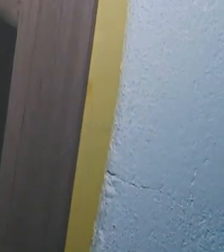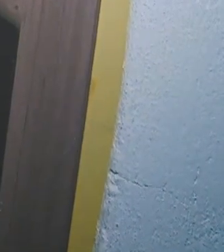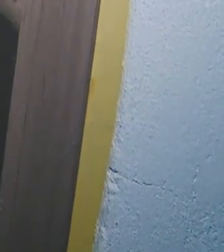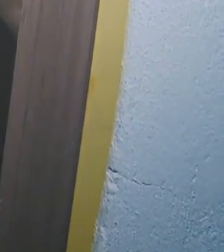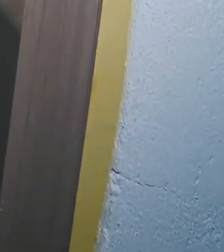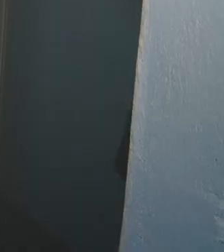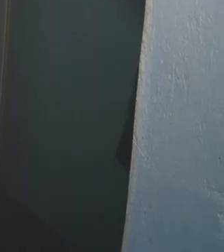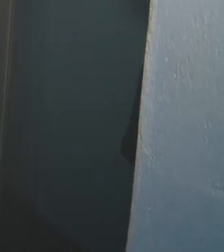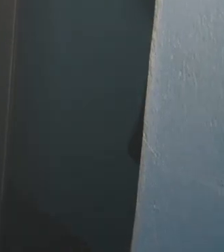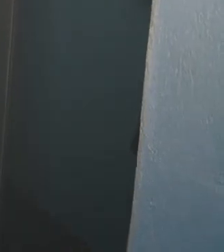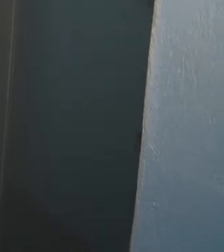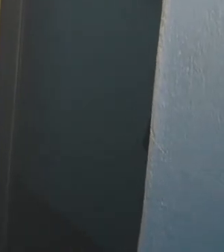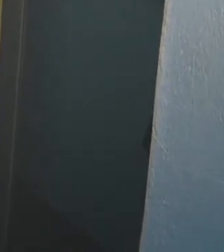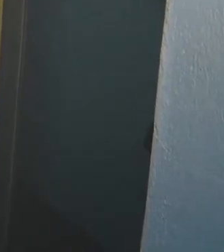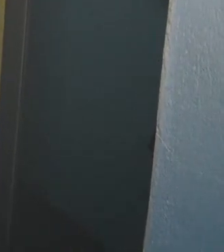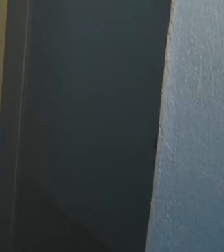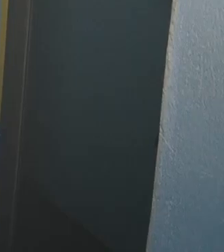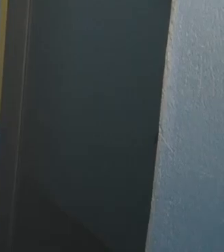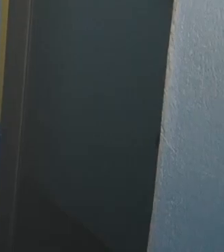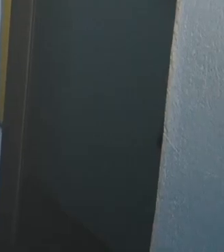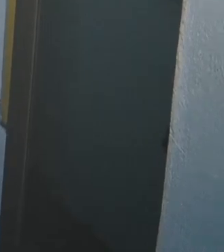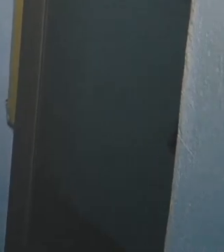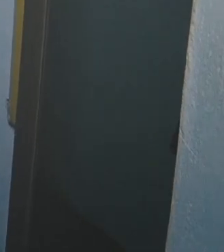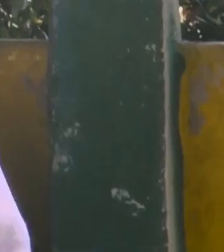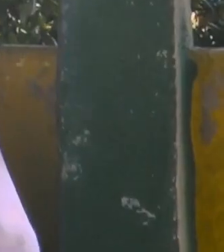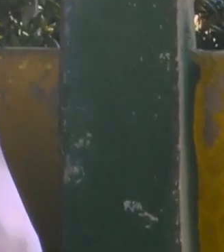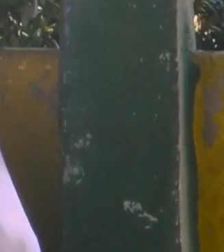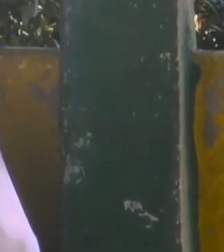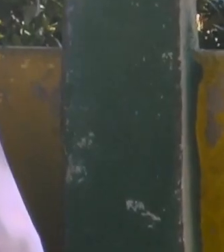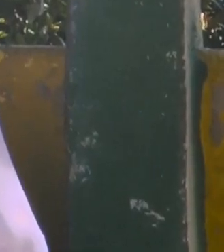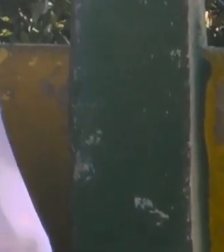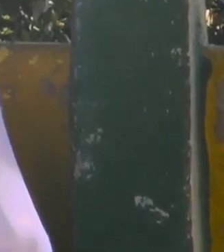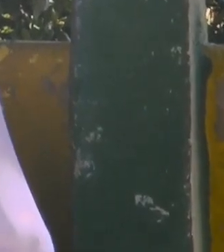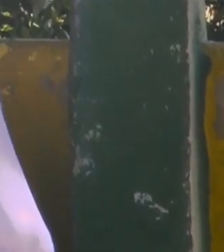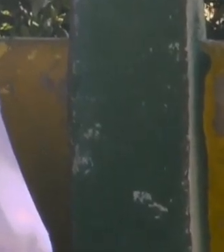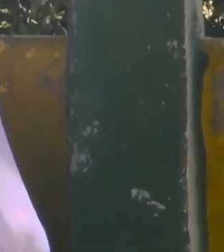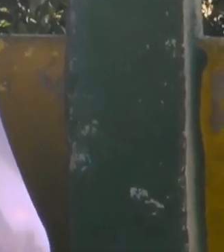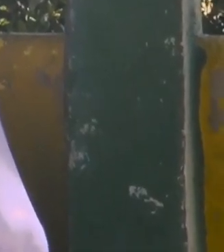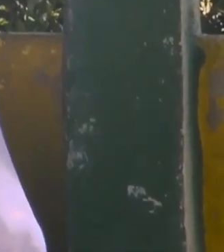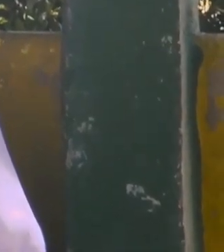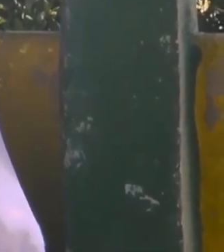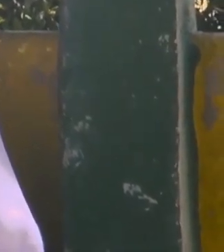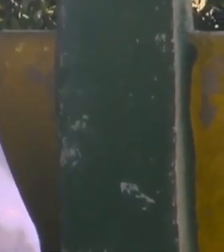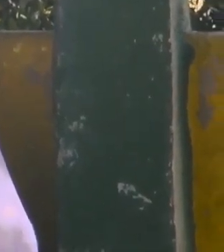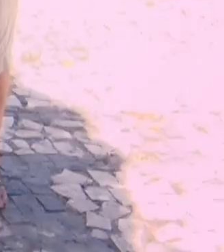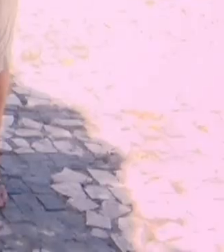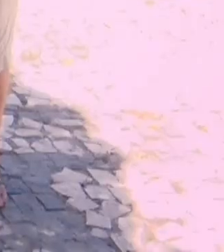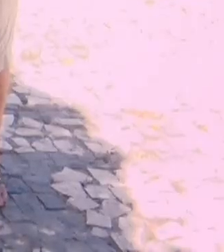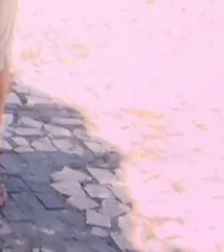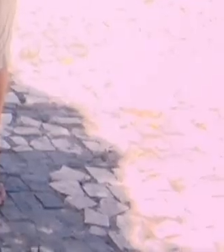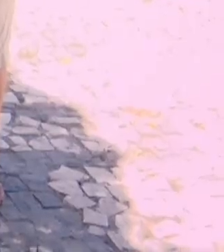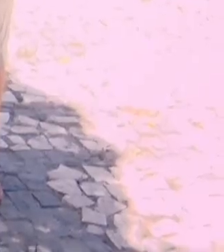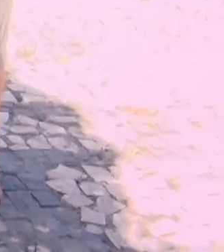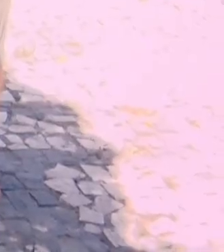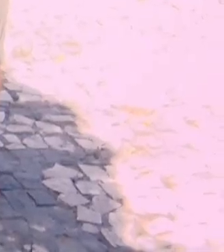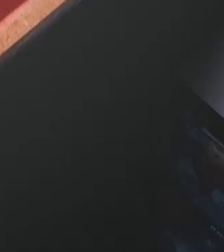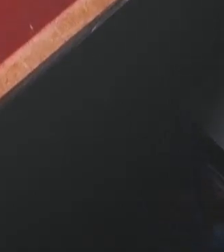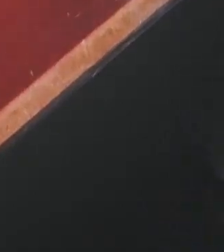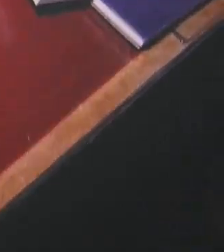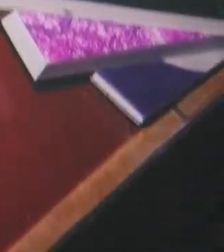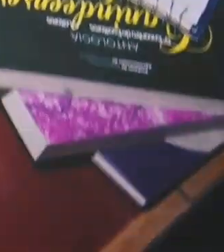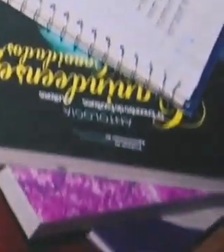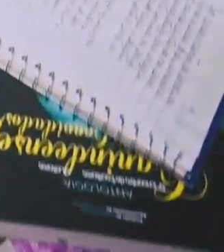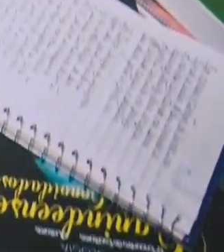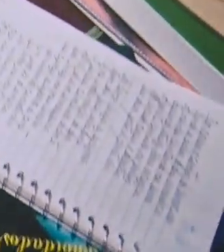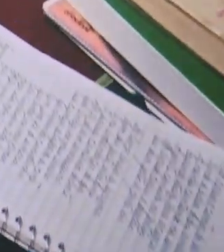Rivaldo Alves de Góes, nascido e criado em São Miguel do Aleixo, tem 77 anos e é mais conhecido como Vavá Poeta.